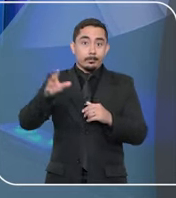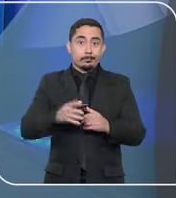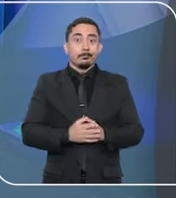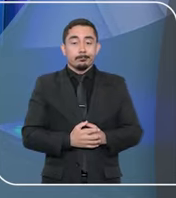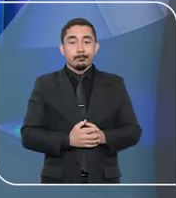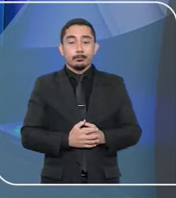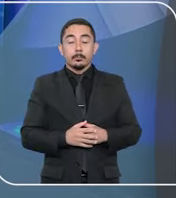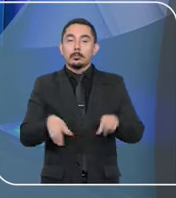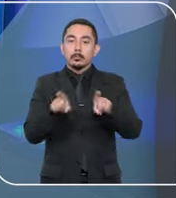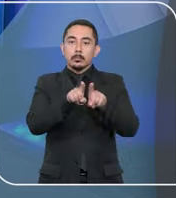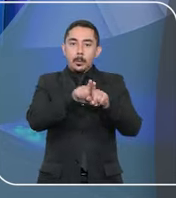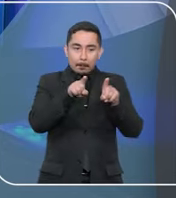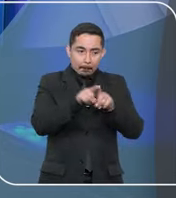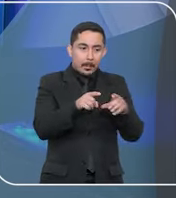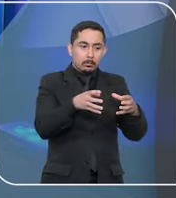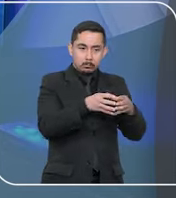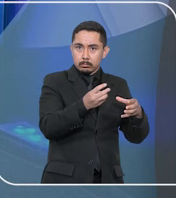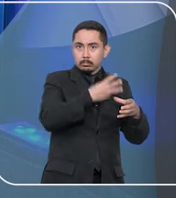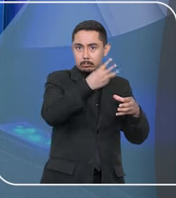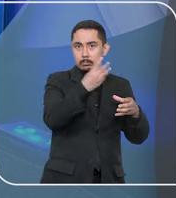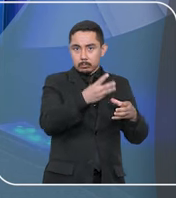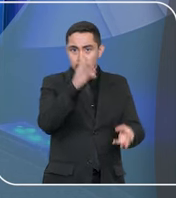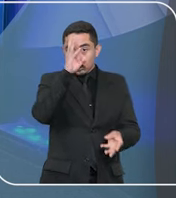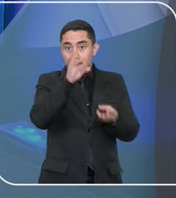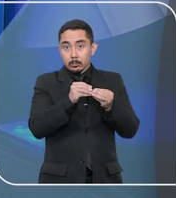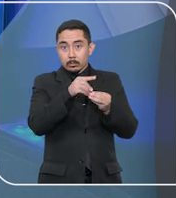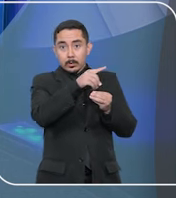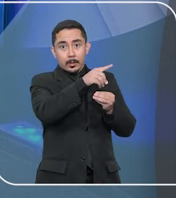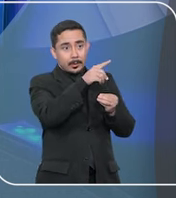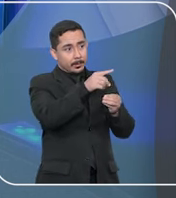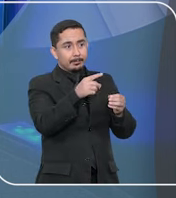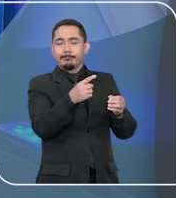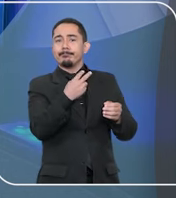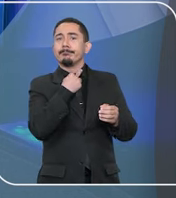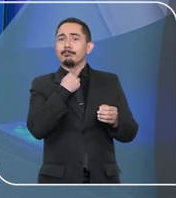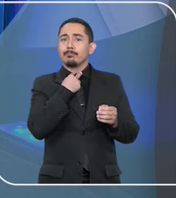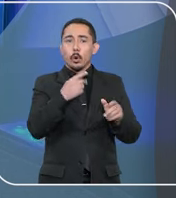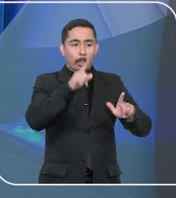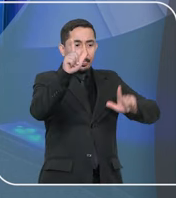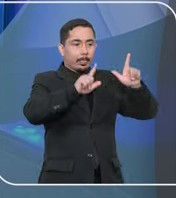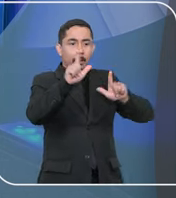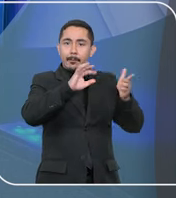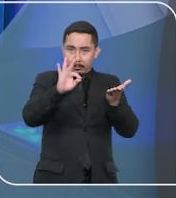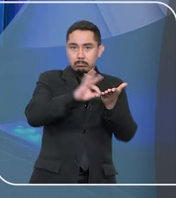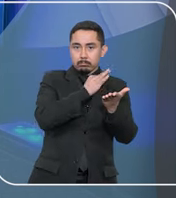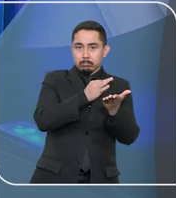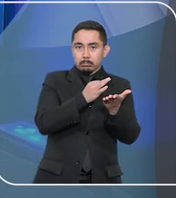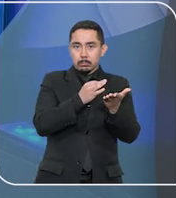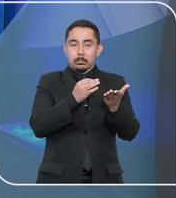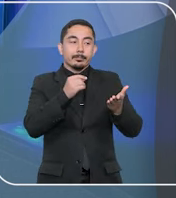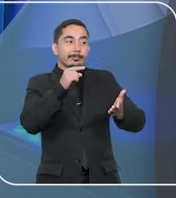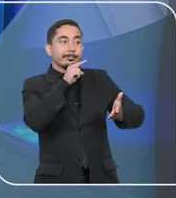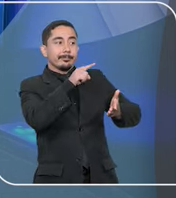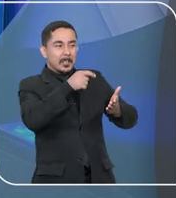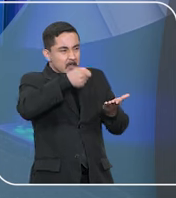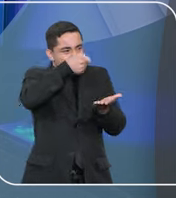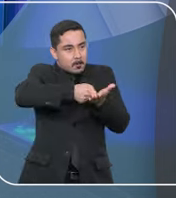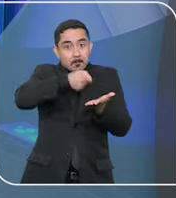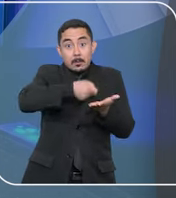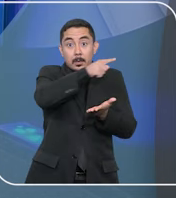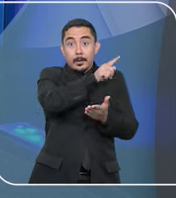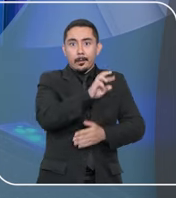dívida. O mesmo colegiado considerou abusivas cláusulas de contratos de TV por assinatura que impõem ao